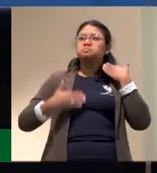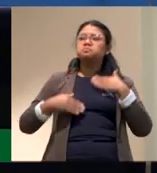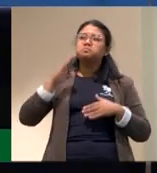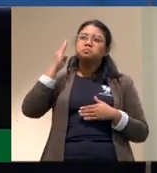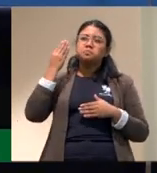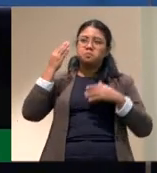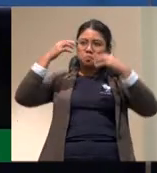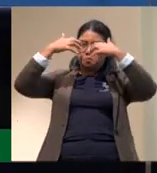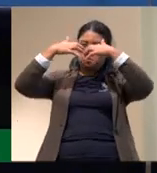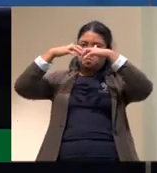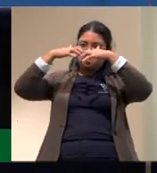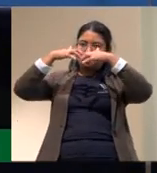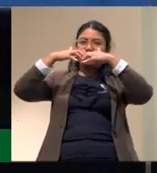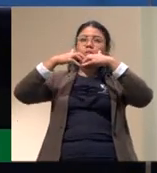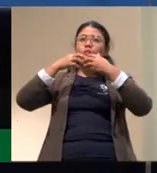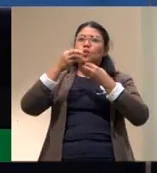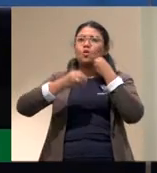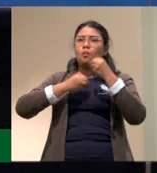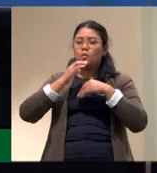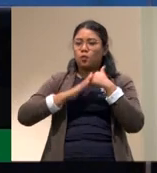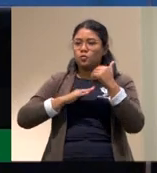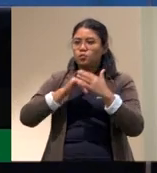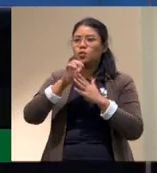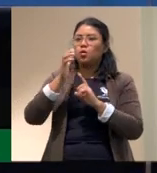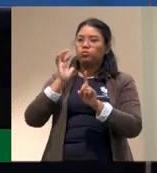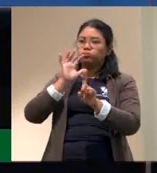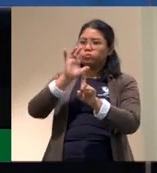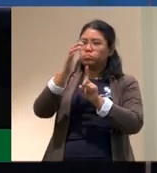psíquico humano. Ela se constrói, né,